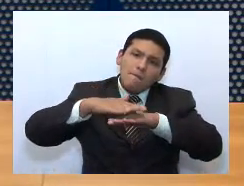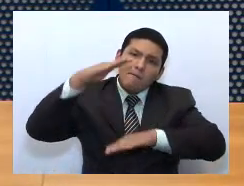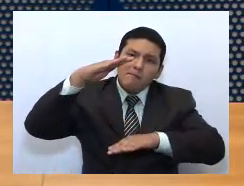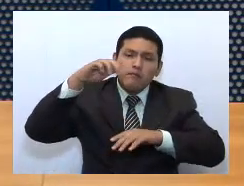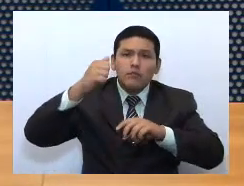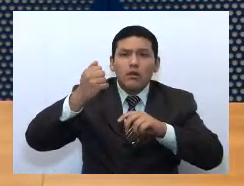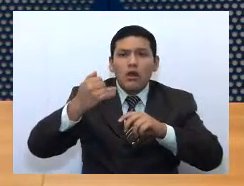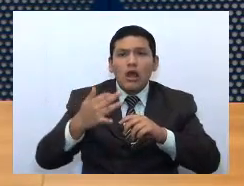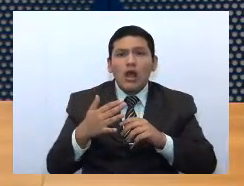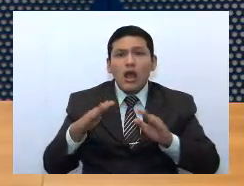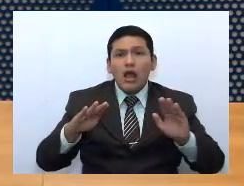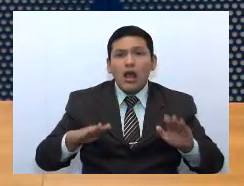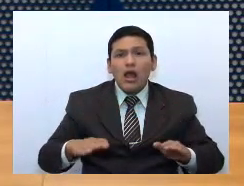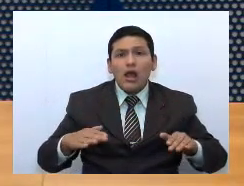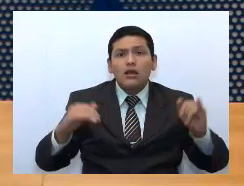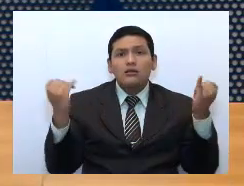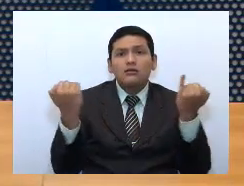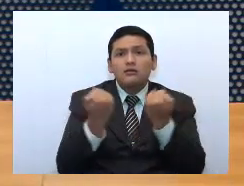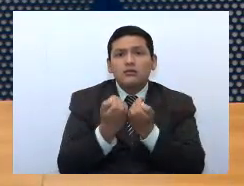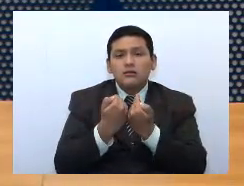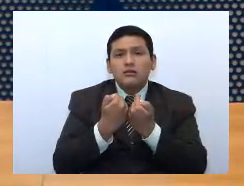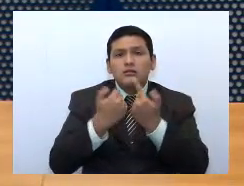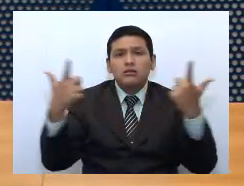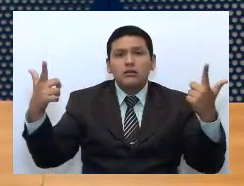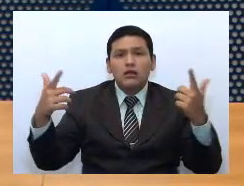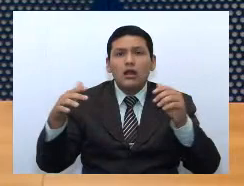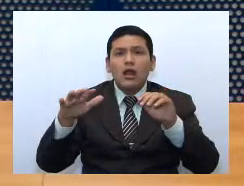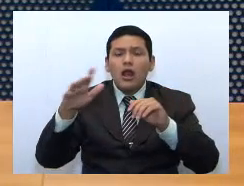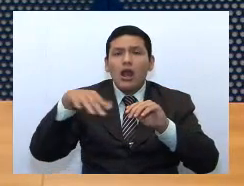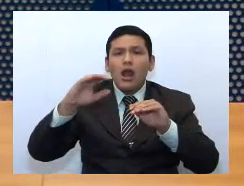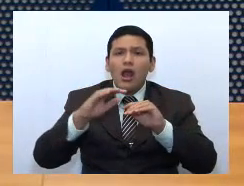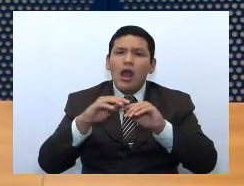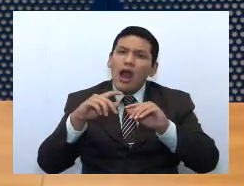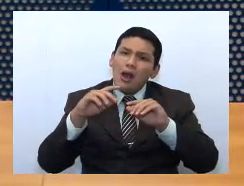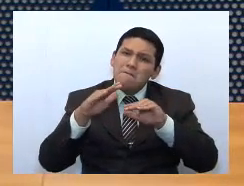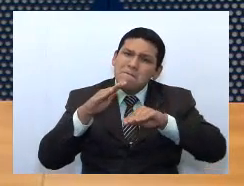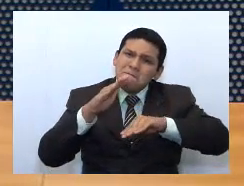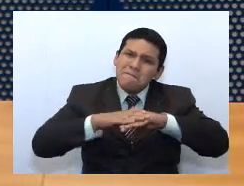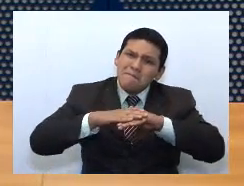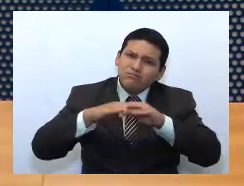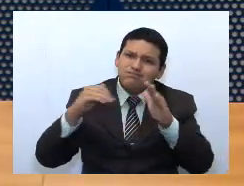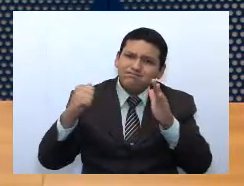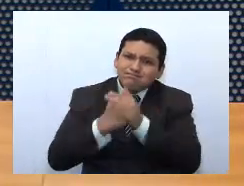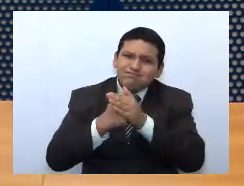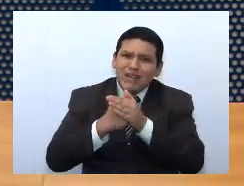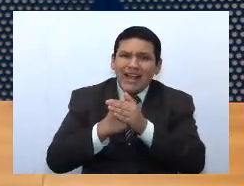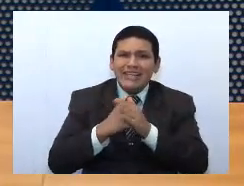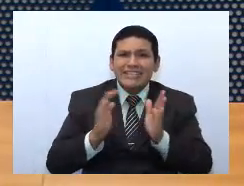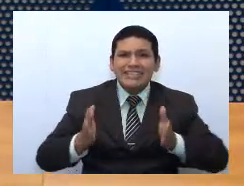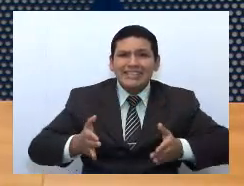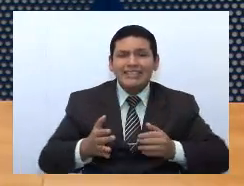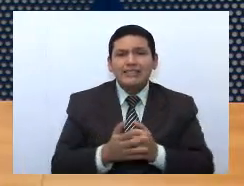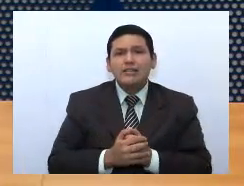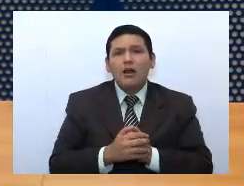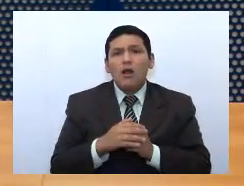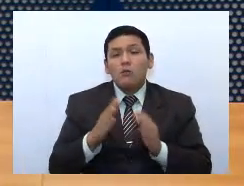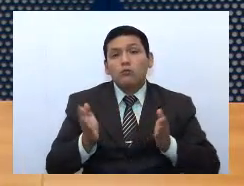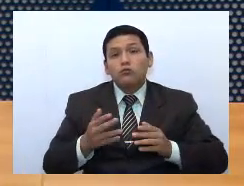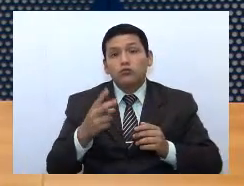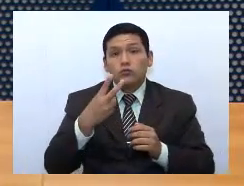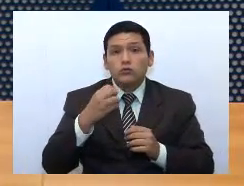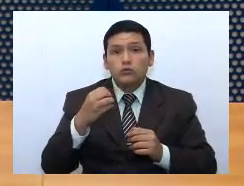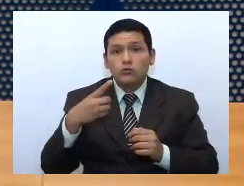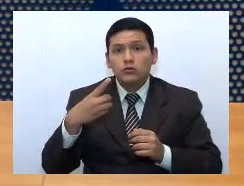a Câmara está muito sobre o limite dos gastos referente ao seu orçamento de 2013,